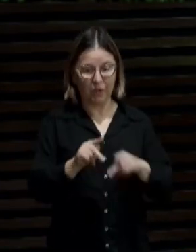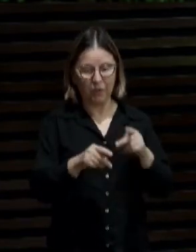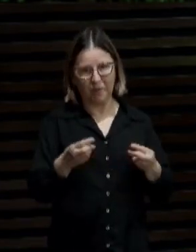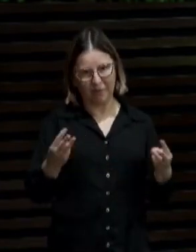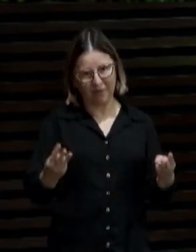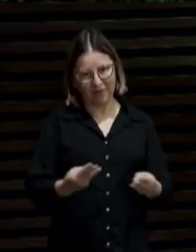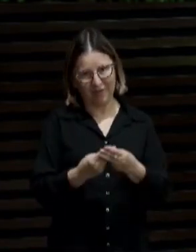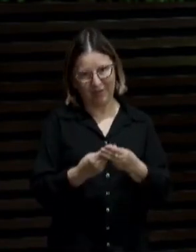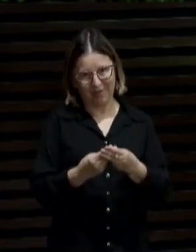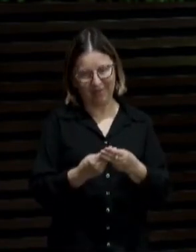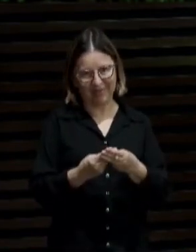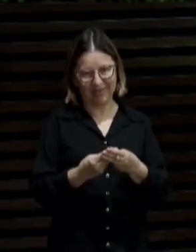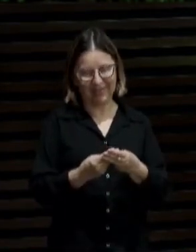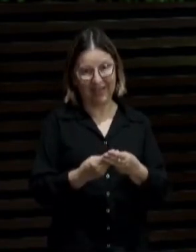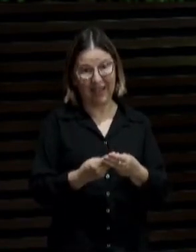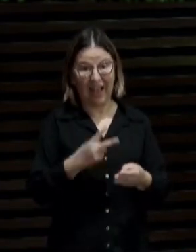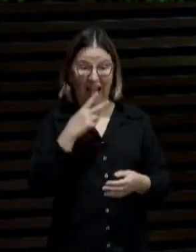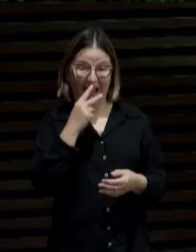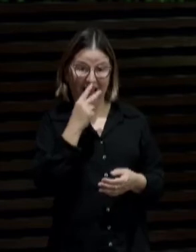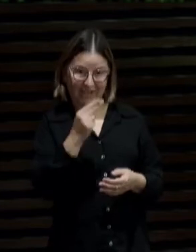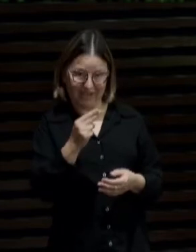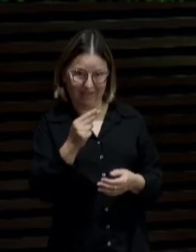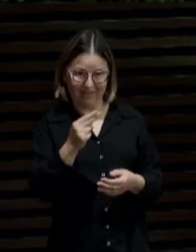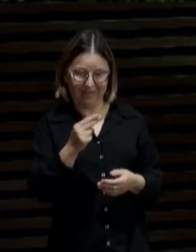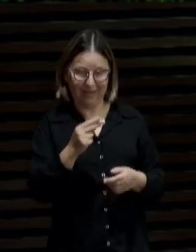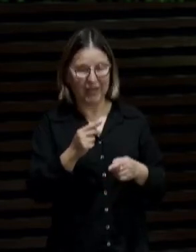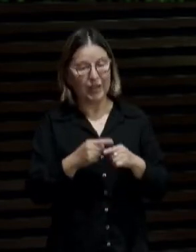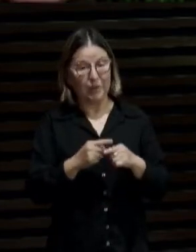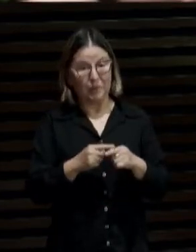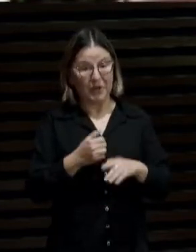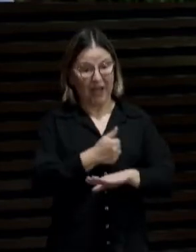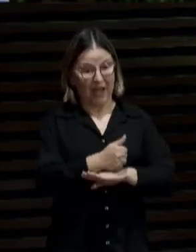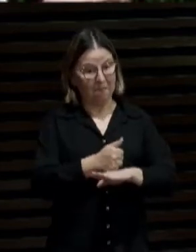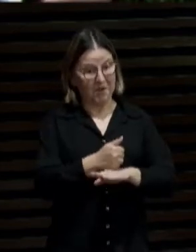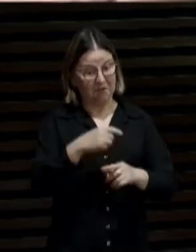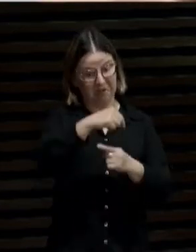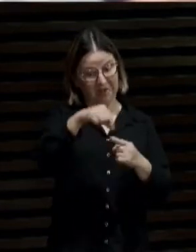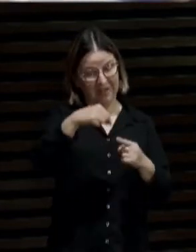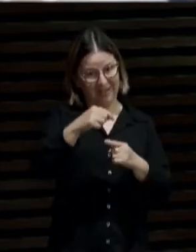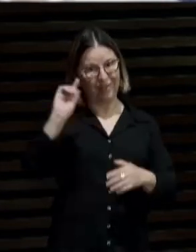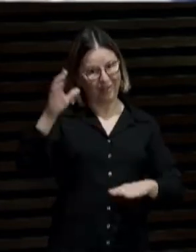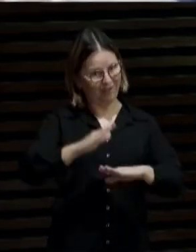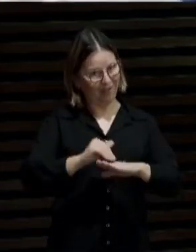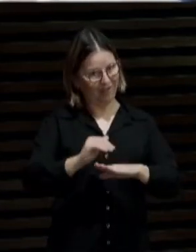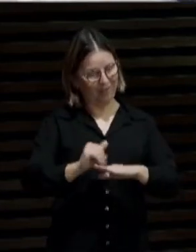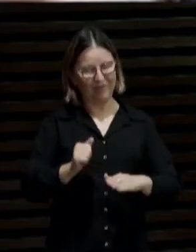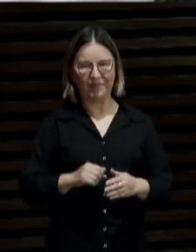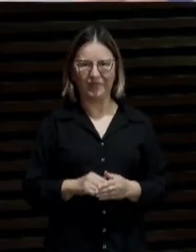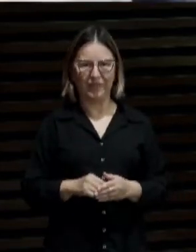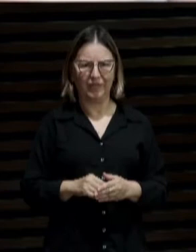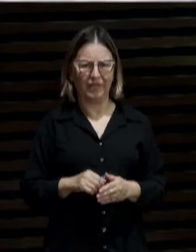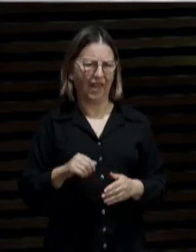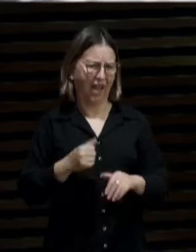porque ele era assim, Deus o chamou. Falou, olhou para a terra e falou, Abraão, esse cara é top. Então